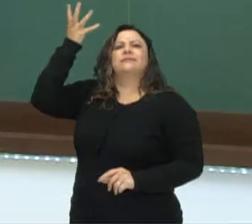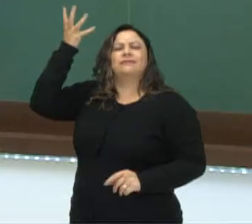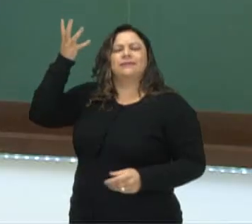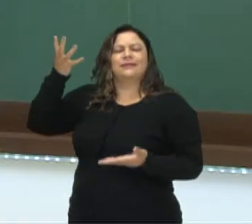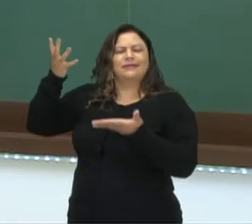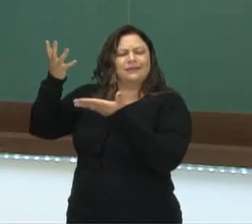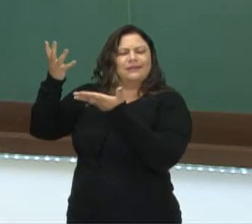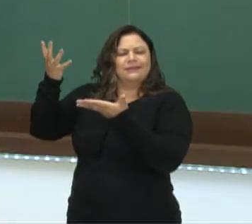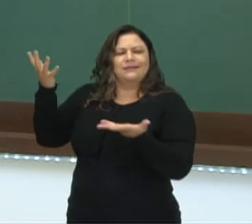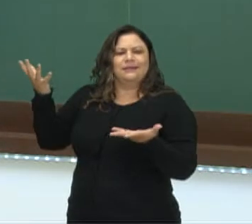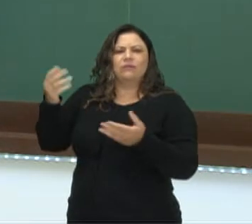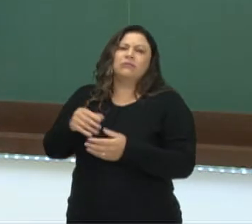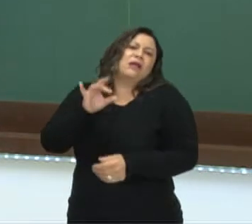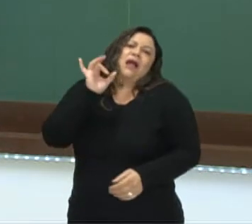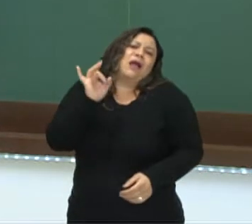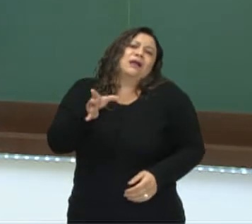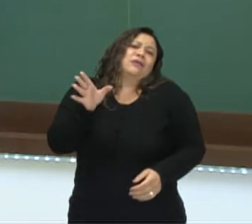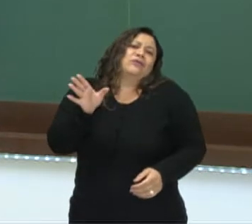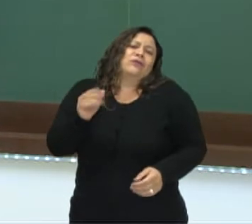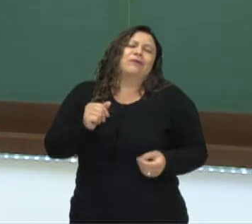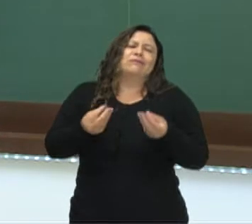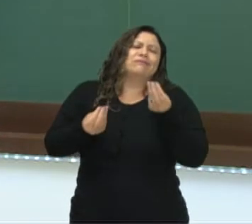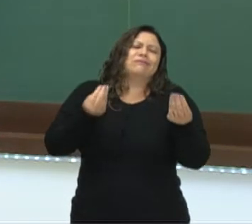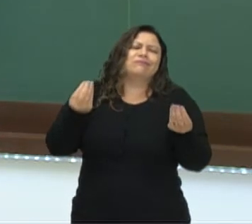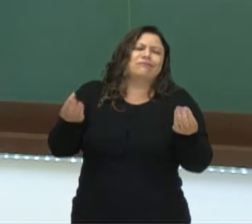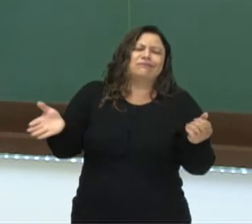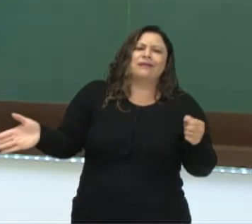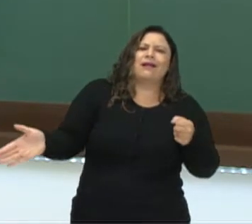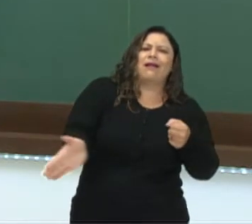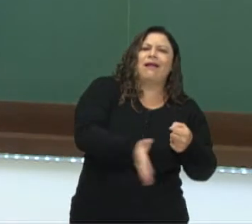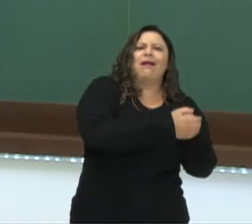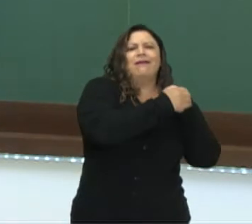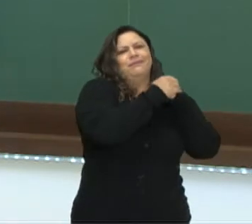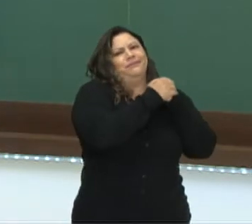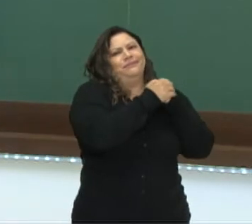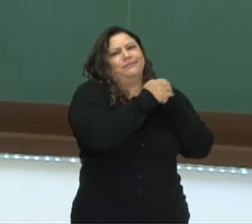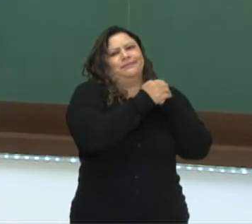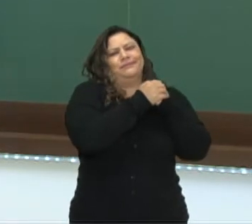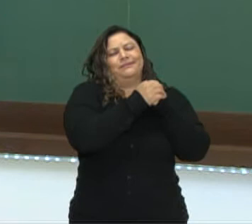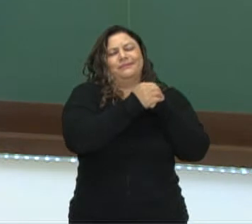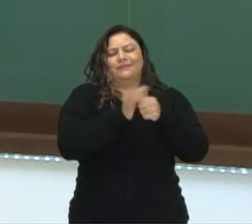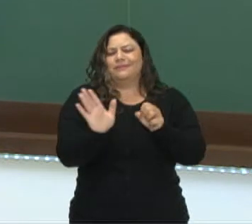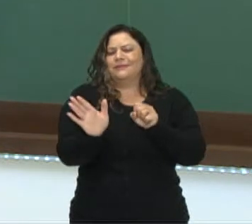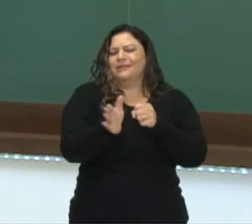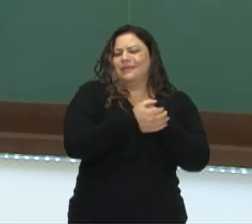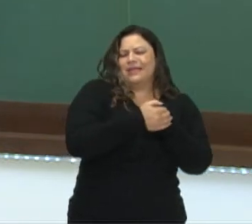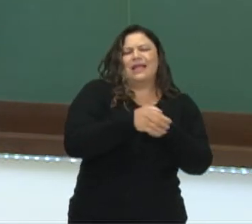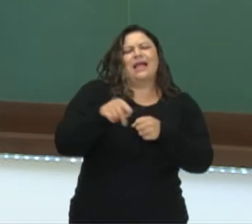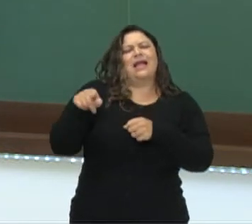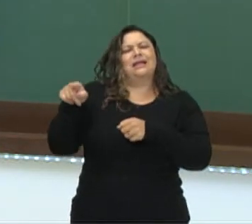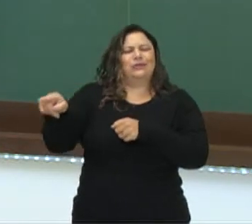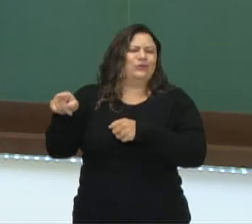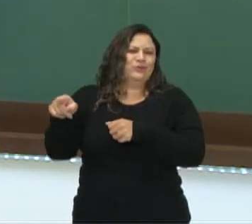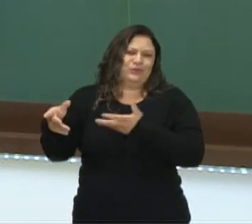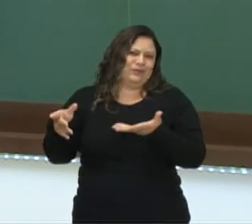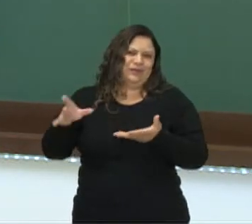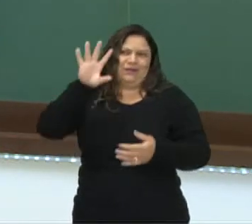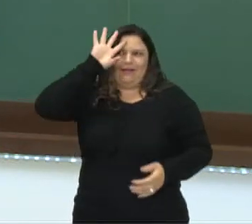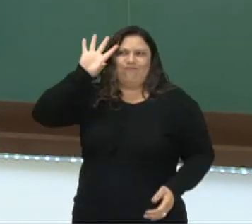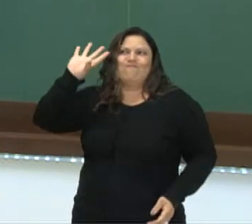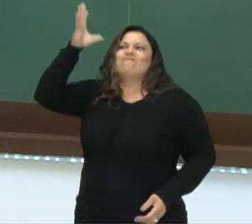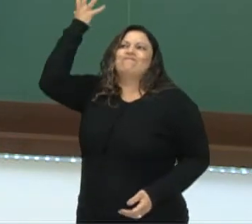né? Bastaria com esconder-los, ou seja, esconder, né? E não dar uma